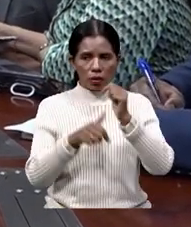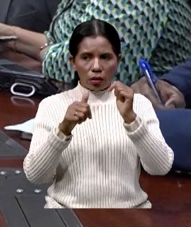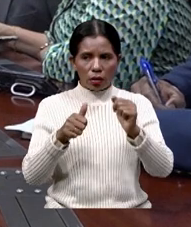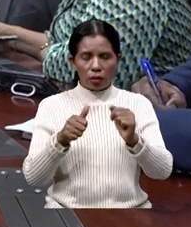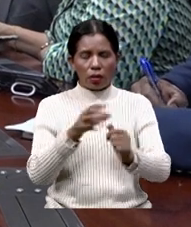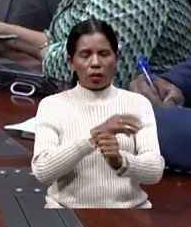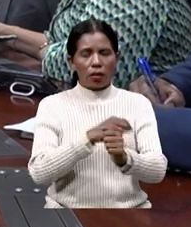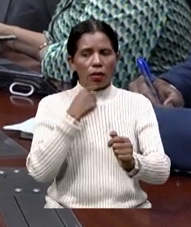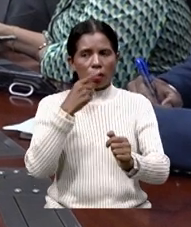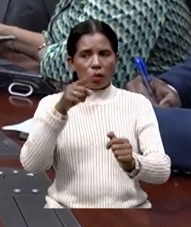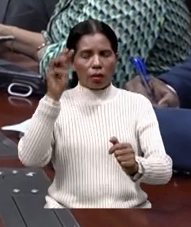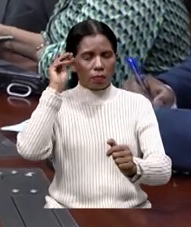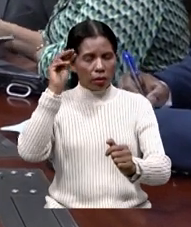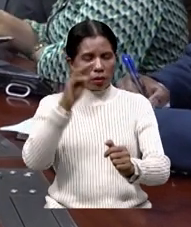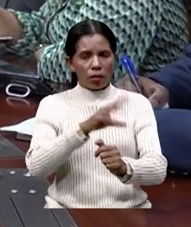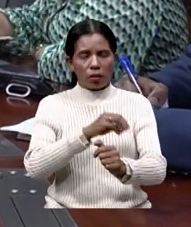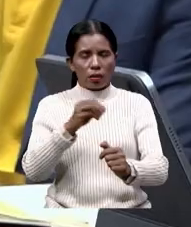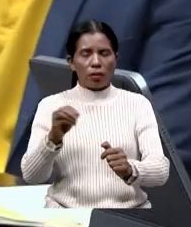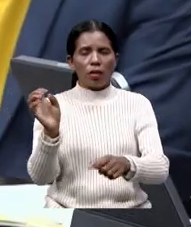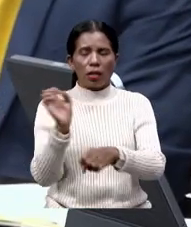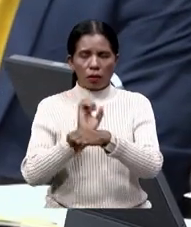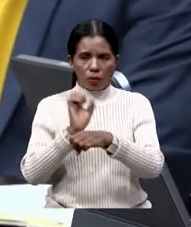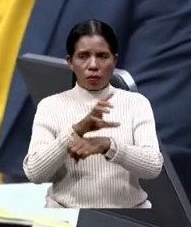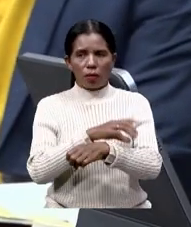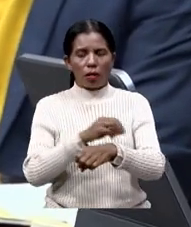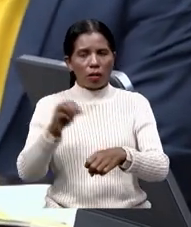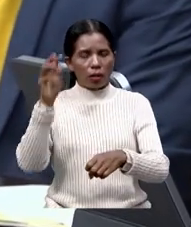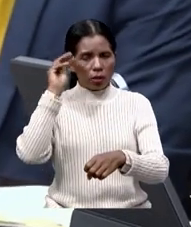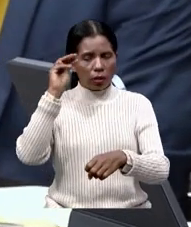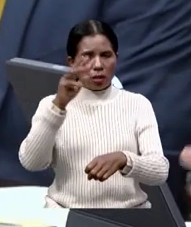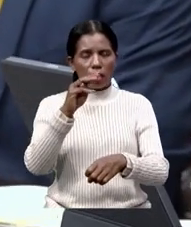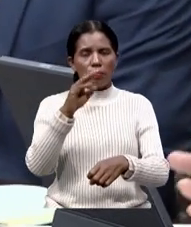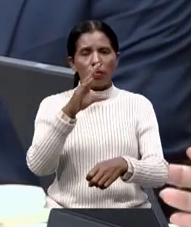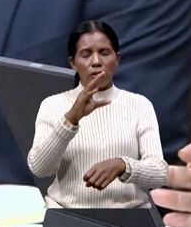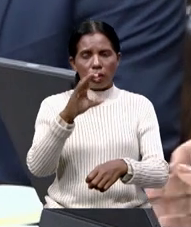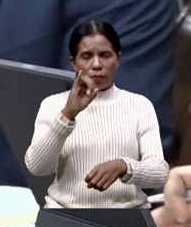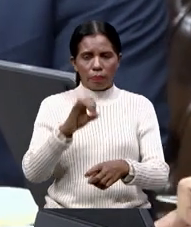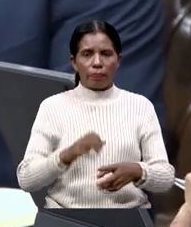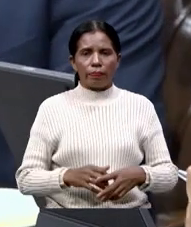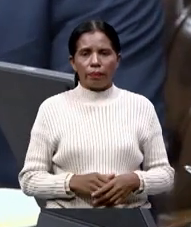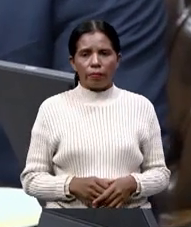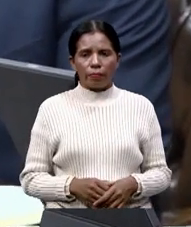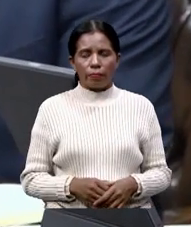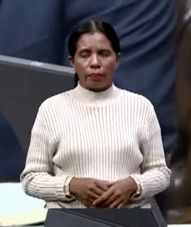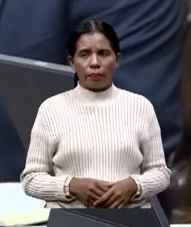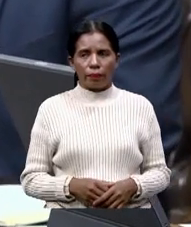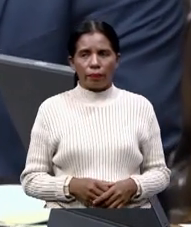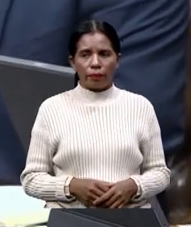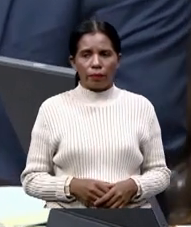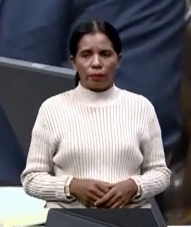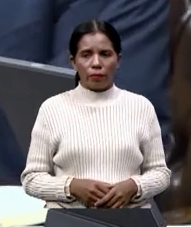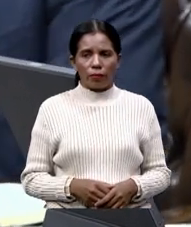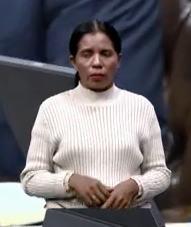se tutela e ministro coordenador assuntos econômicos no ministro turismo ambiente. E a neva,